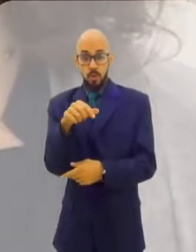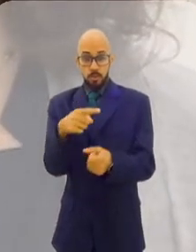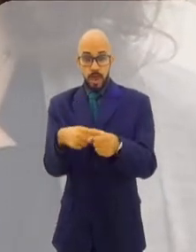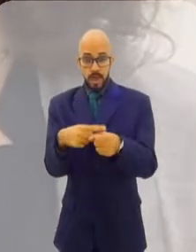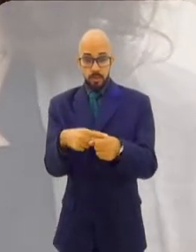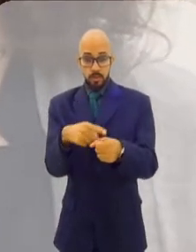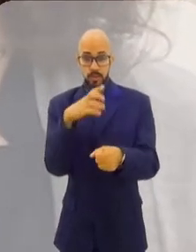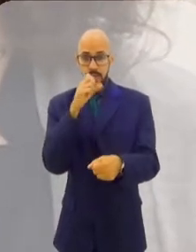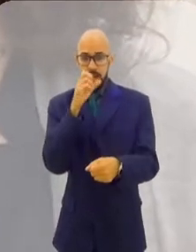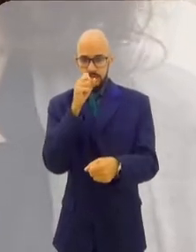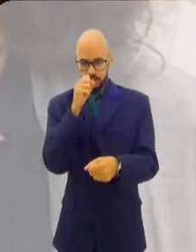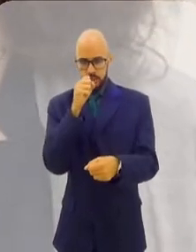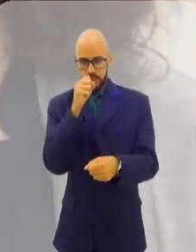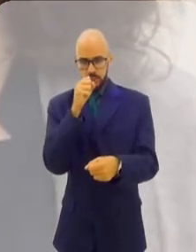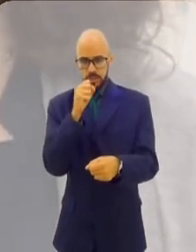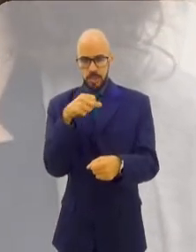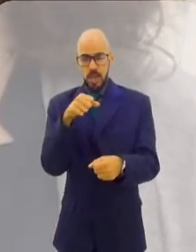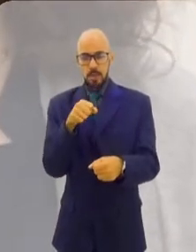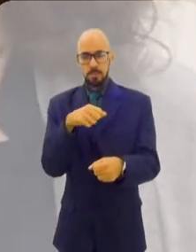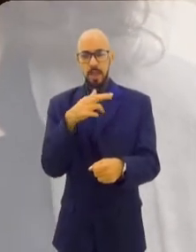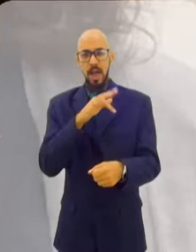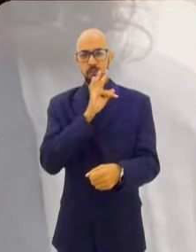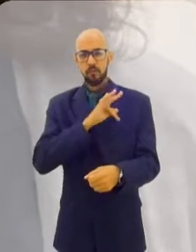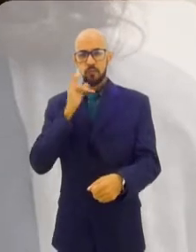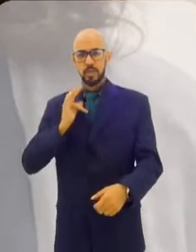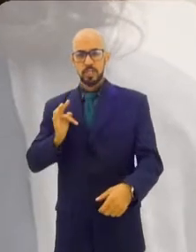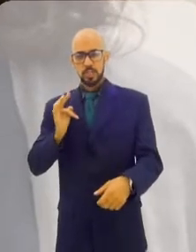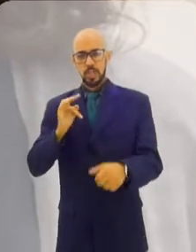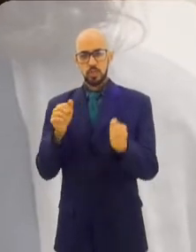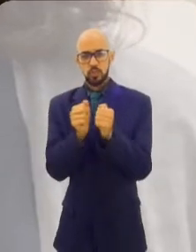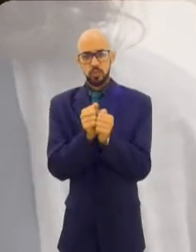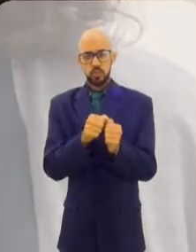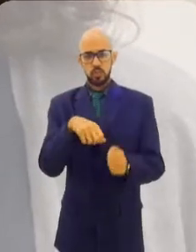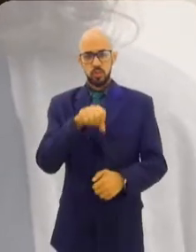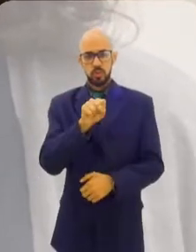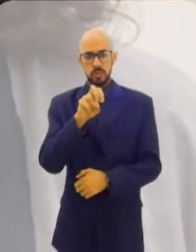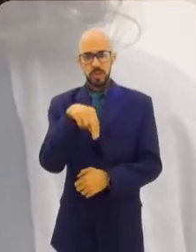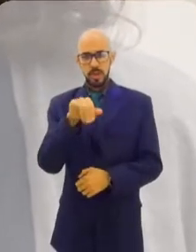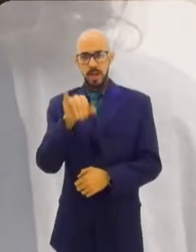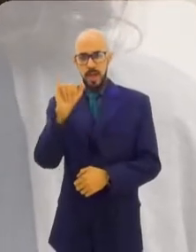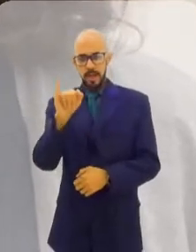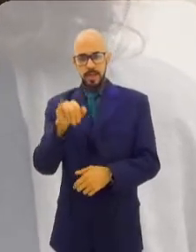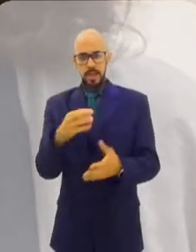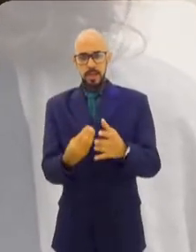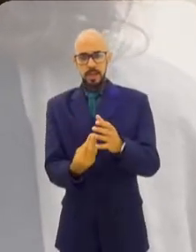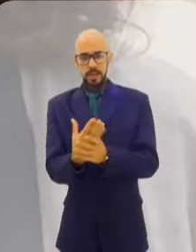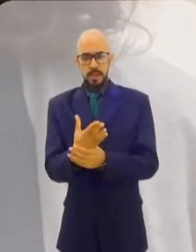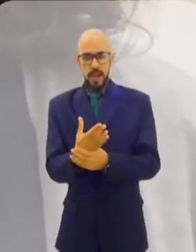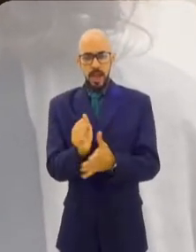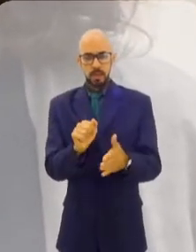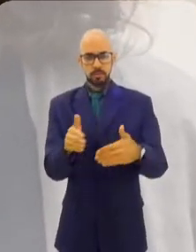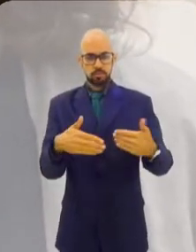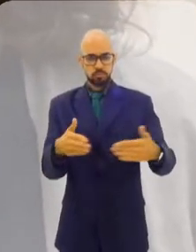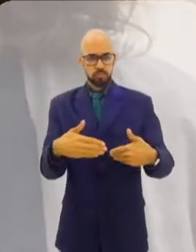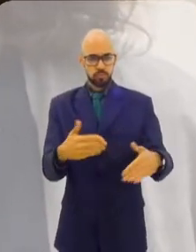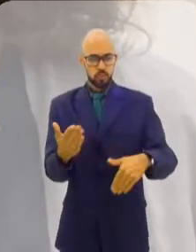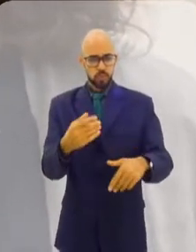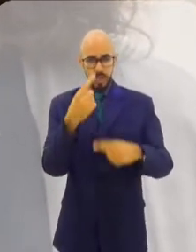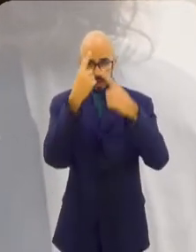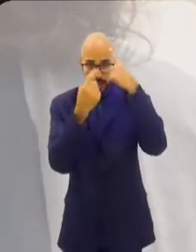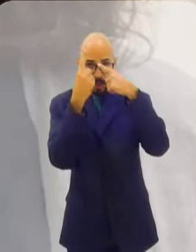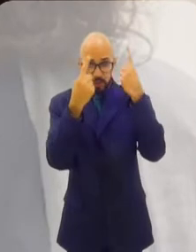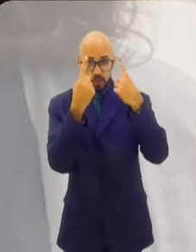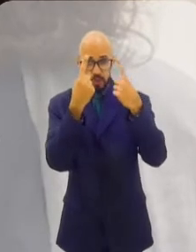lançado em 2022 pela firjan SENAI Sesi ele nasce junto com a sétima Edição do mapeamento da indústria criativa no Brasil